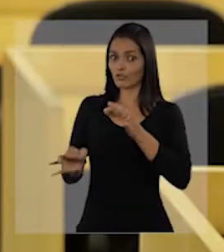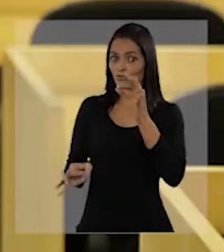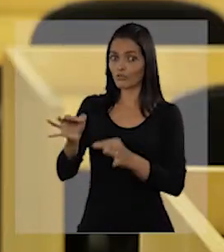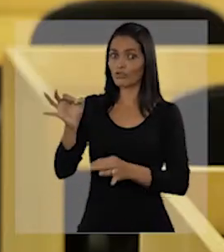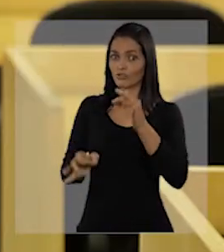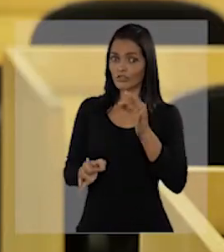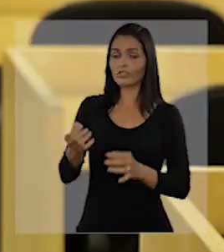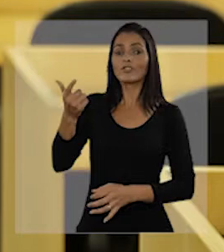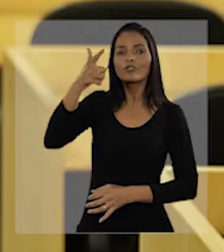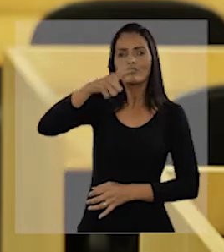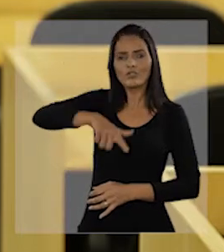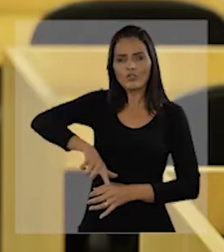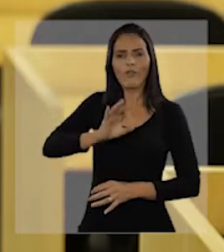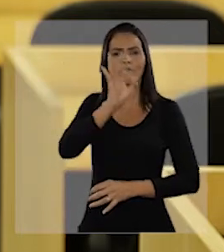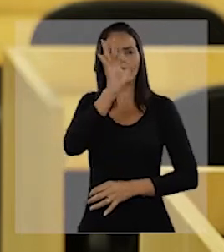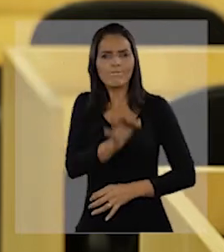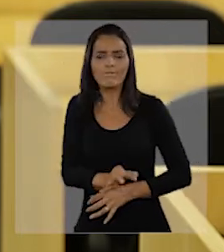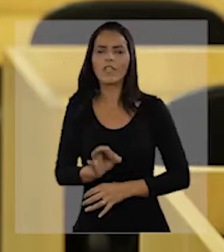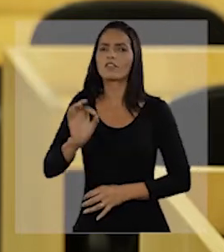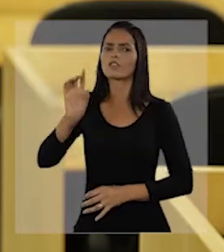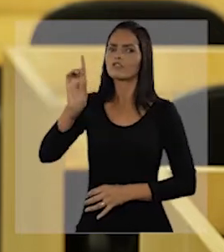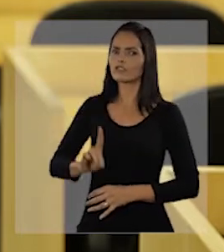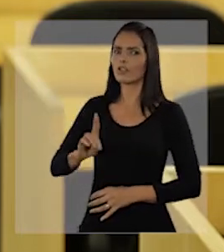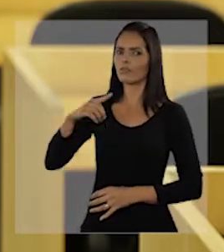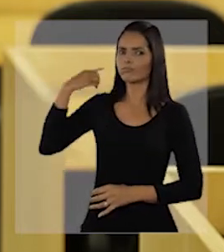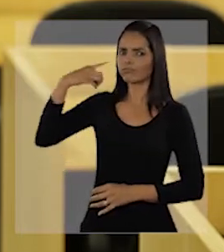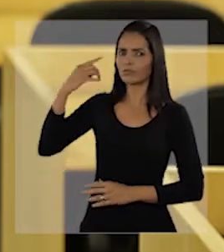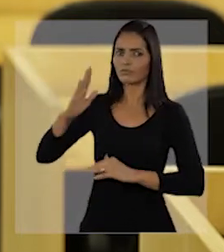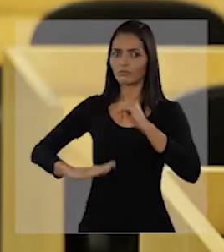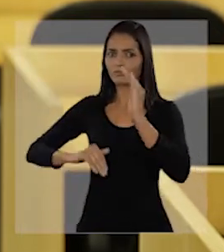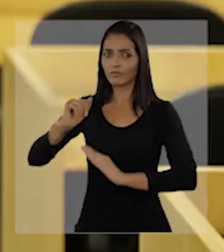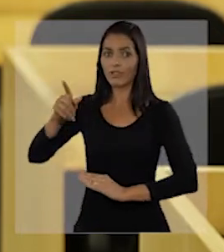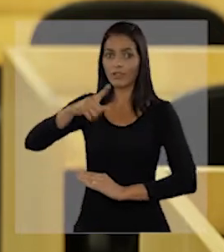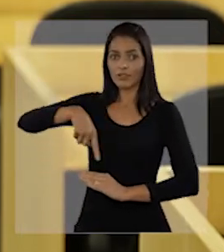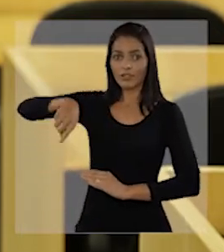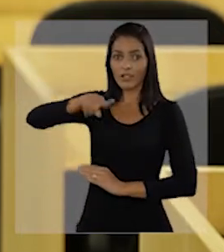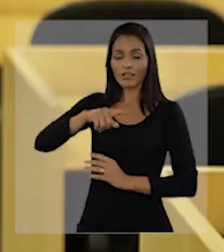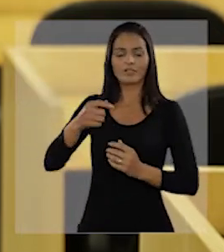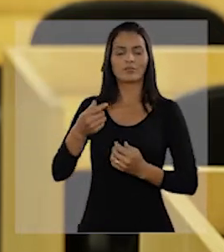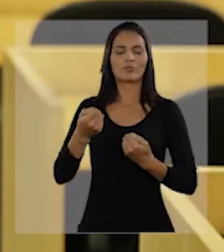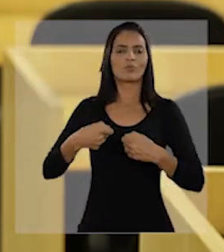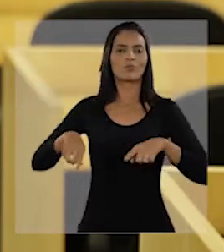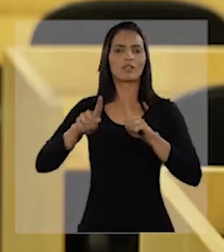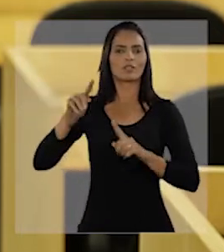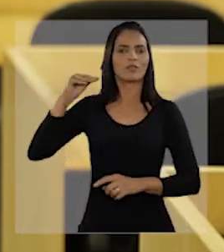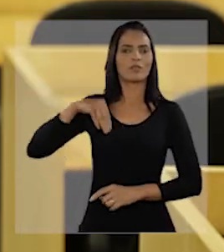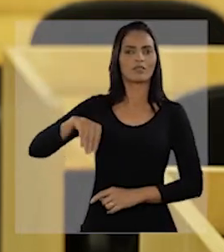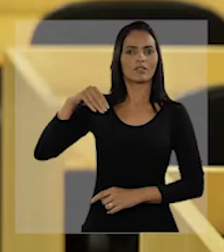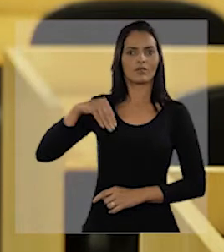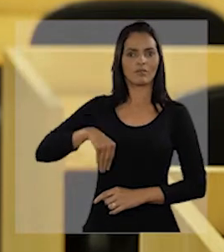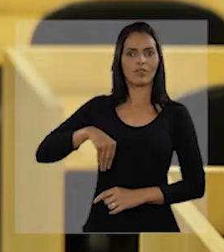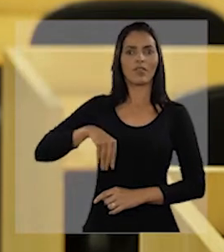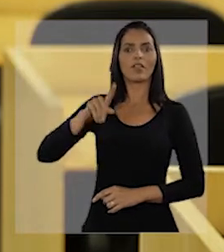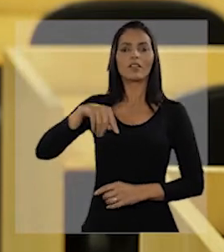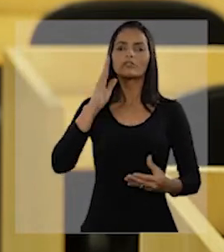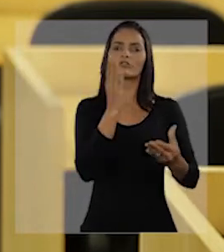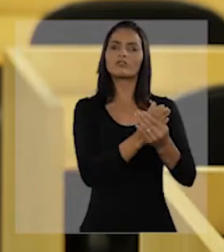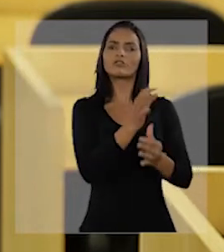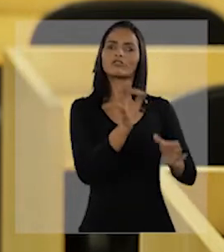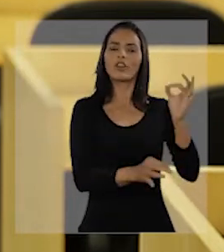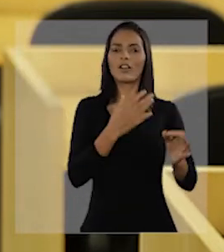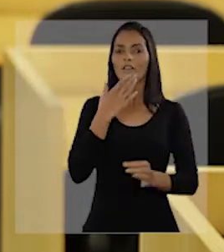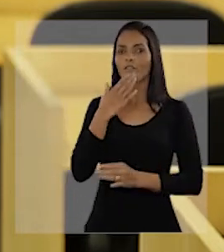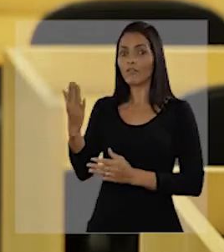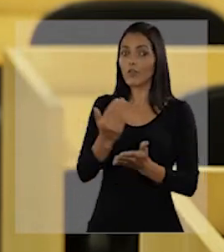Justiça reafirmou o direito de advogados e advogadas destituídos de receber honorários que foram arbitrados em